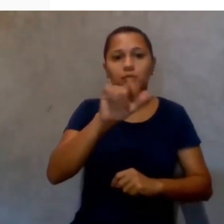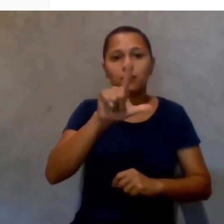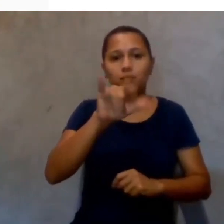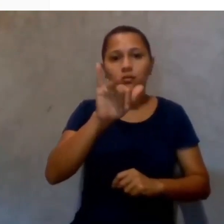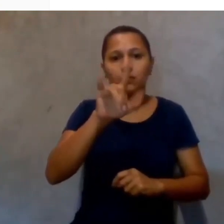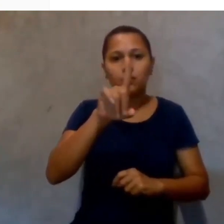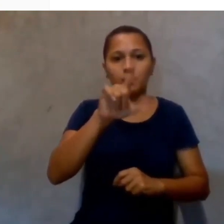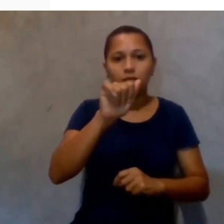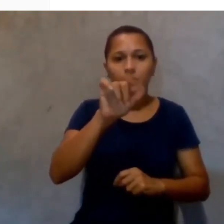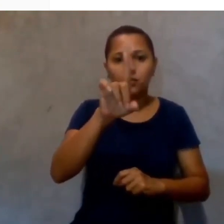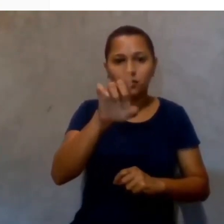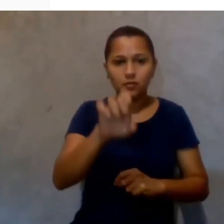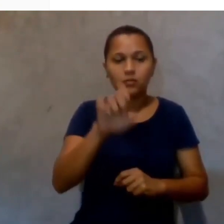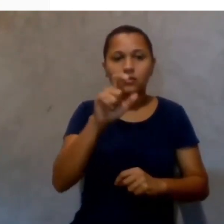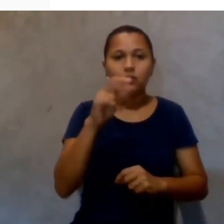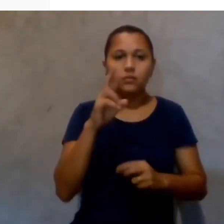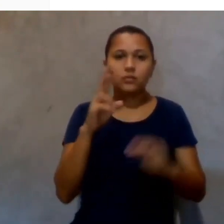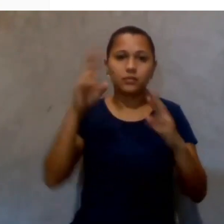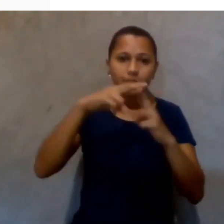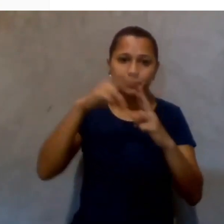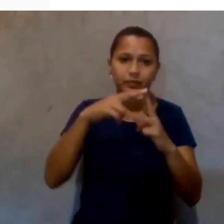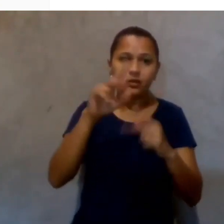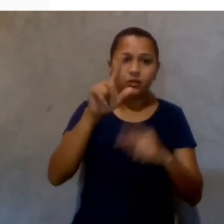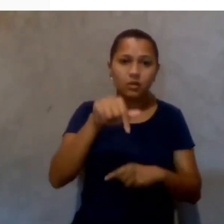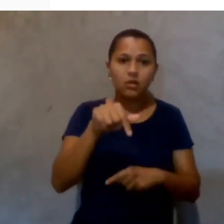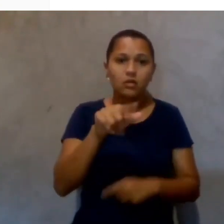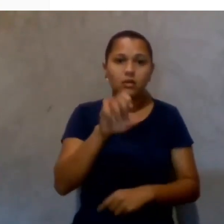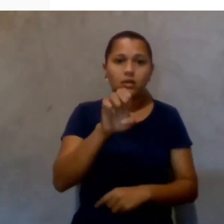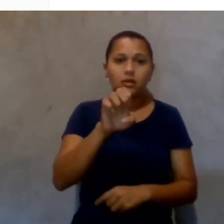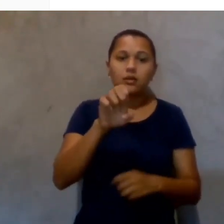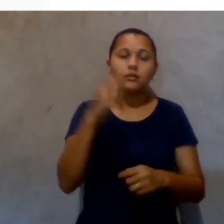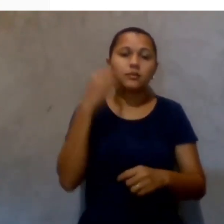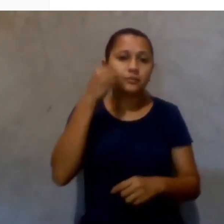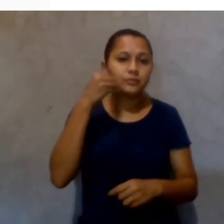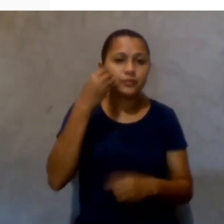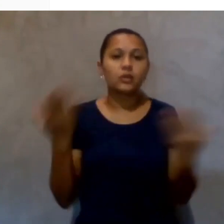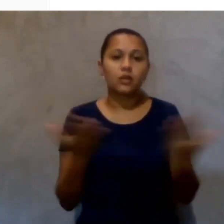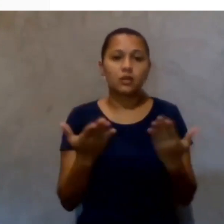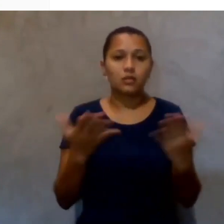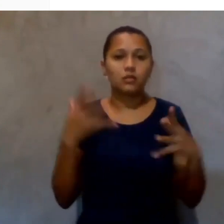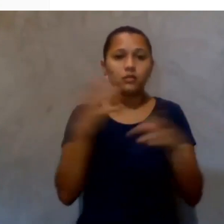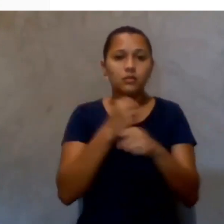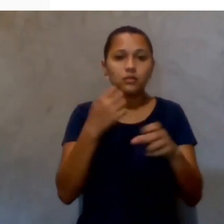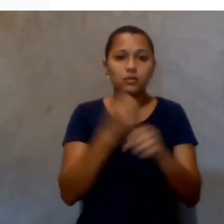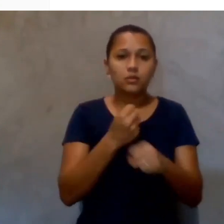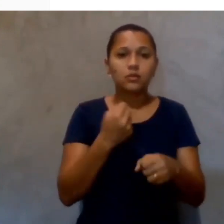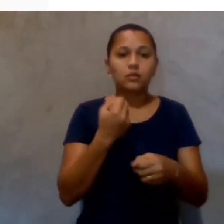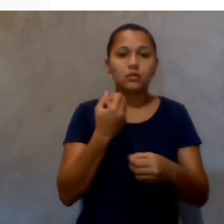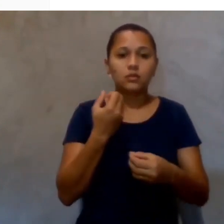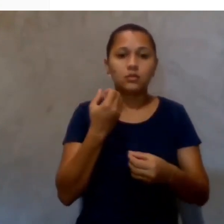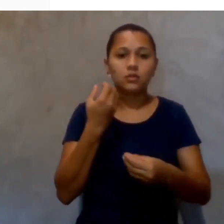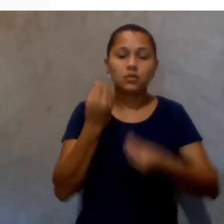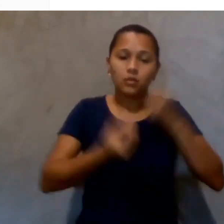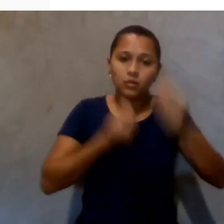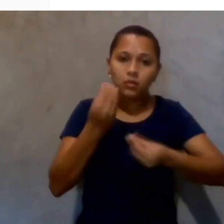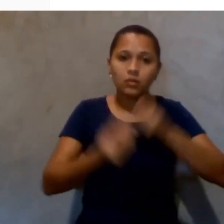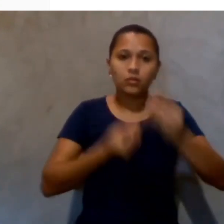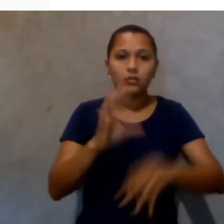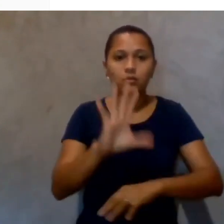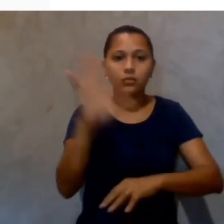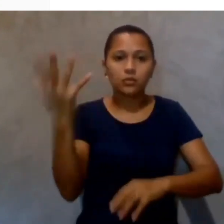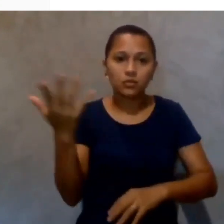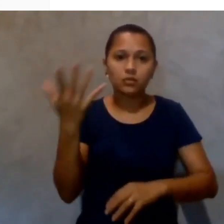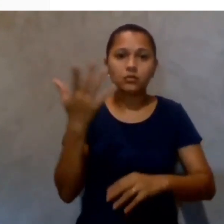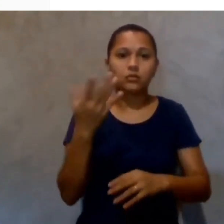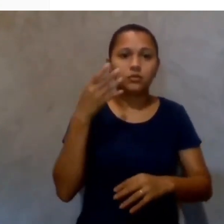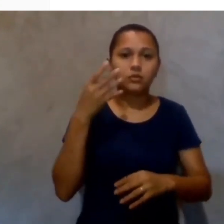Então, primeiramente, eu vou calcular o meu espaço amostral, que é o conjunto formado pelos números de 1 a